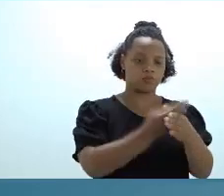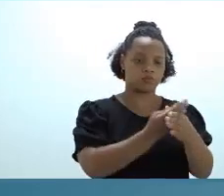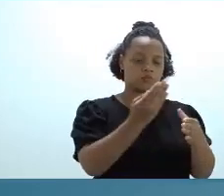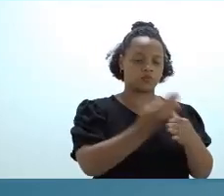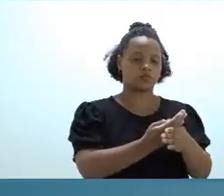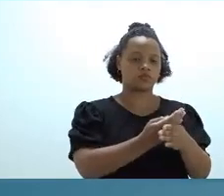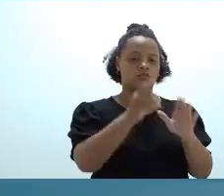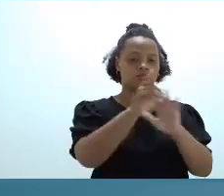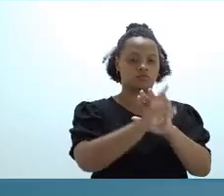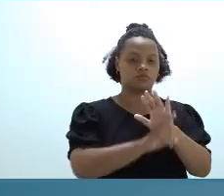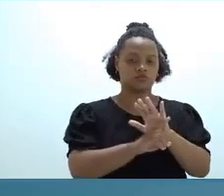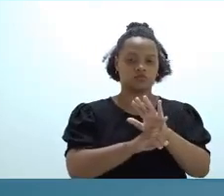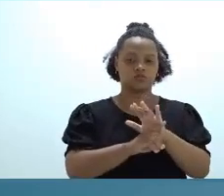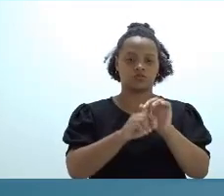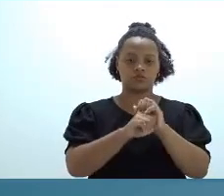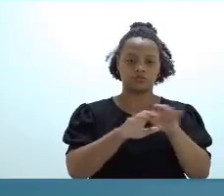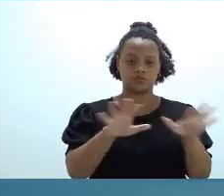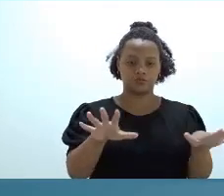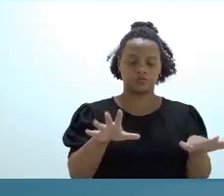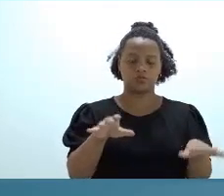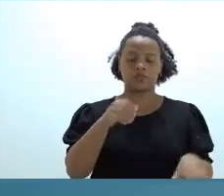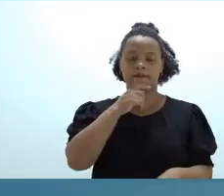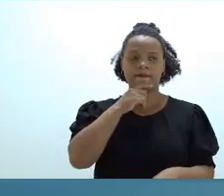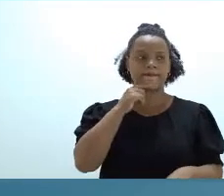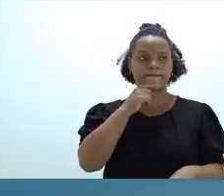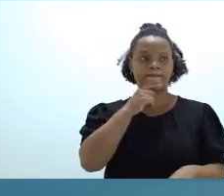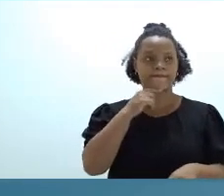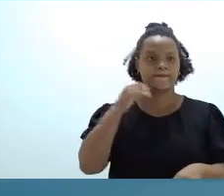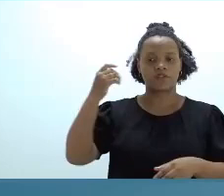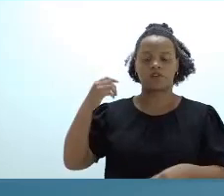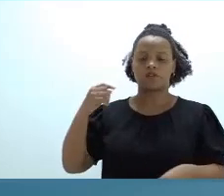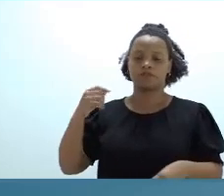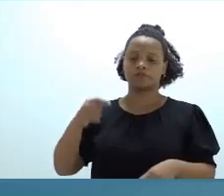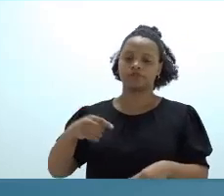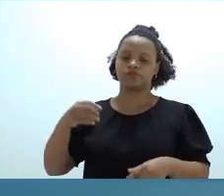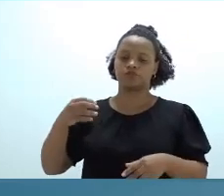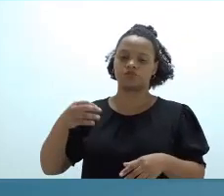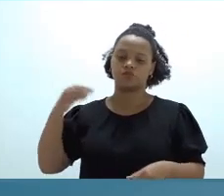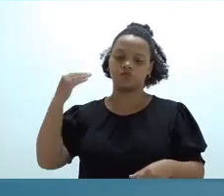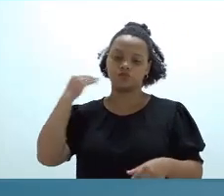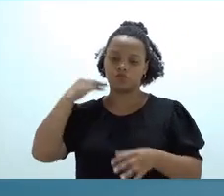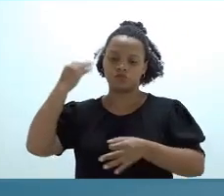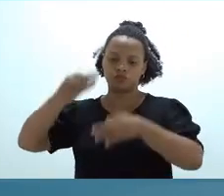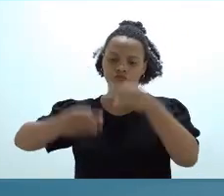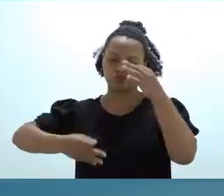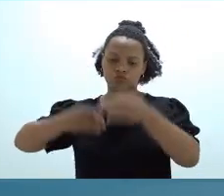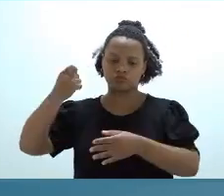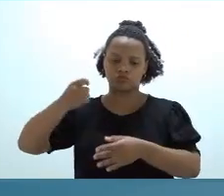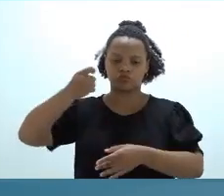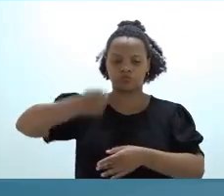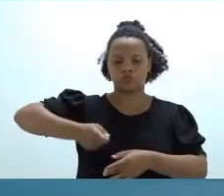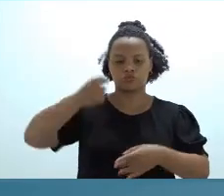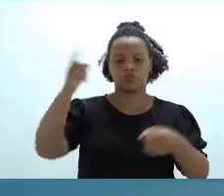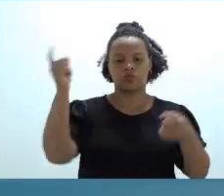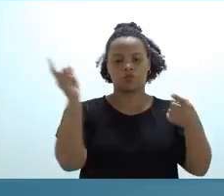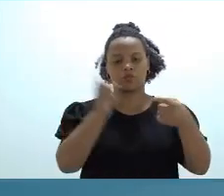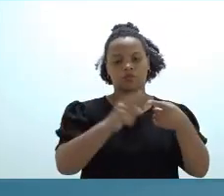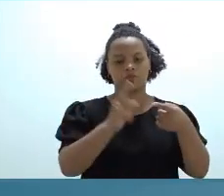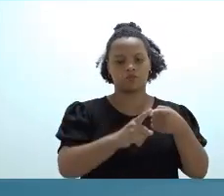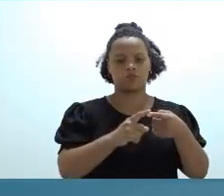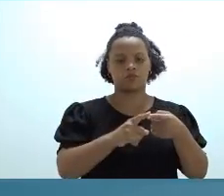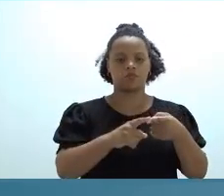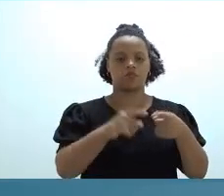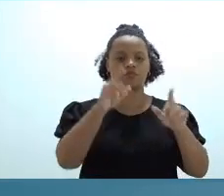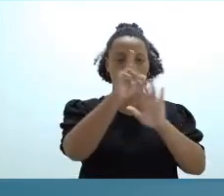algum juízo de primeiro grau, conferir decisão em algum processo cuja natureza jurídica da relação jurídica seja direito